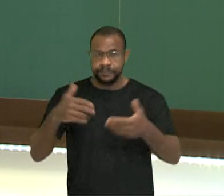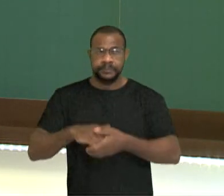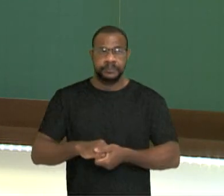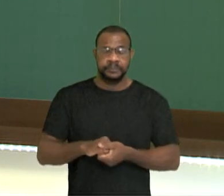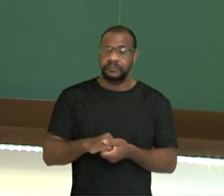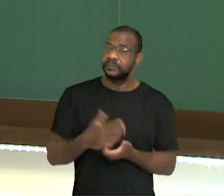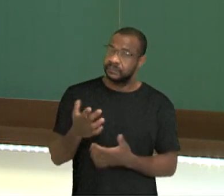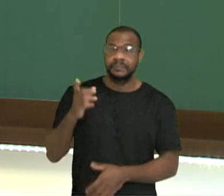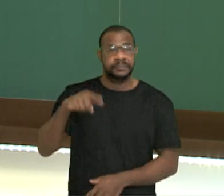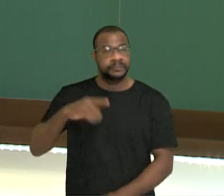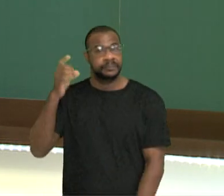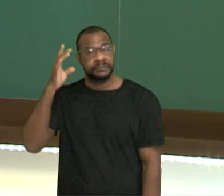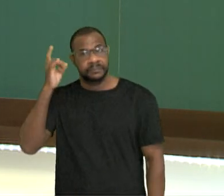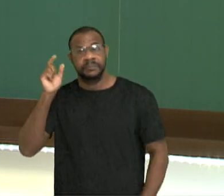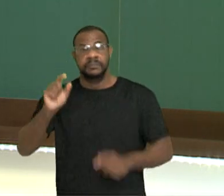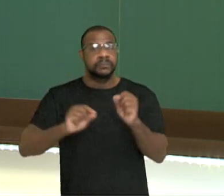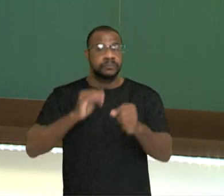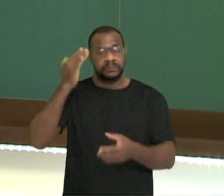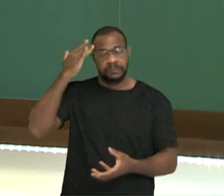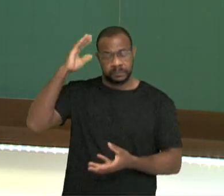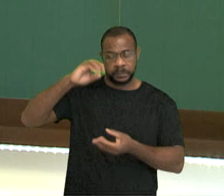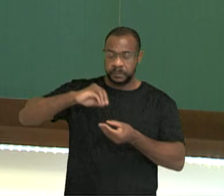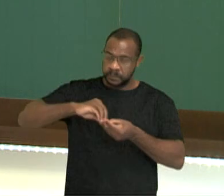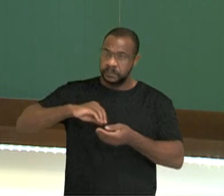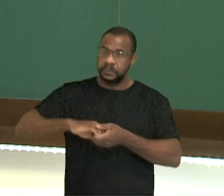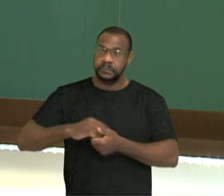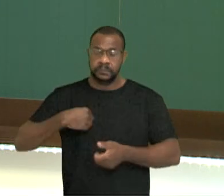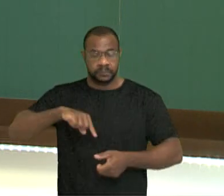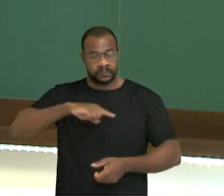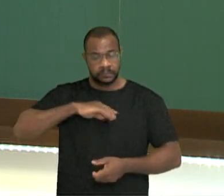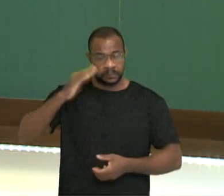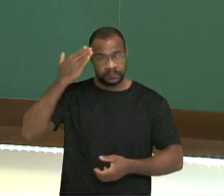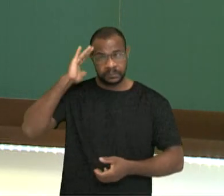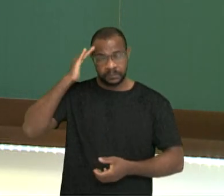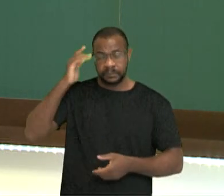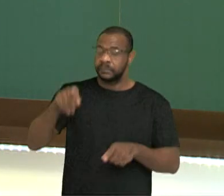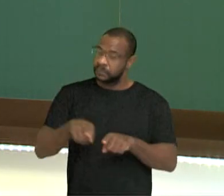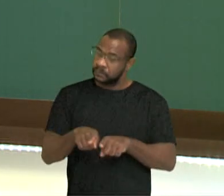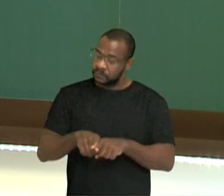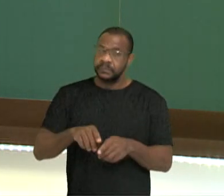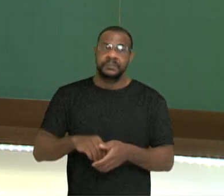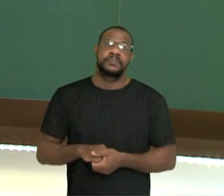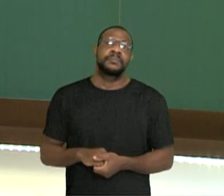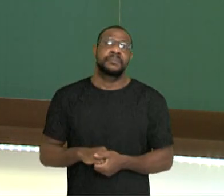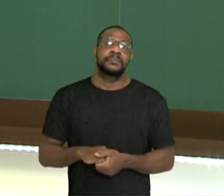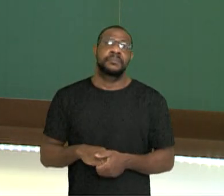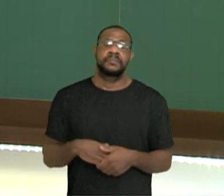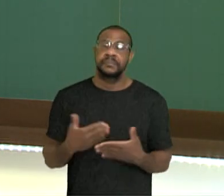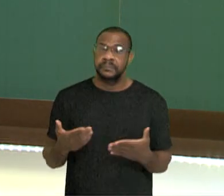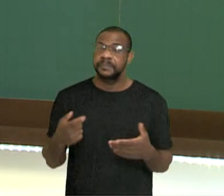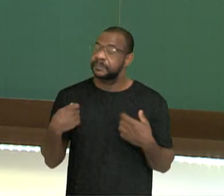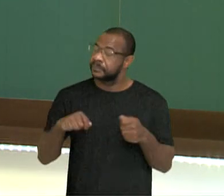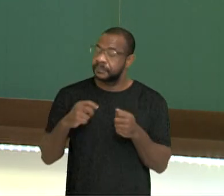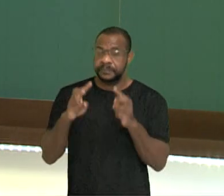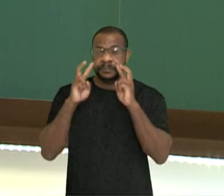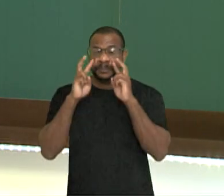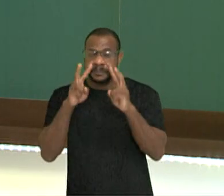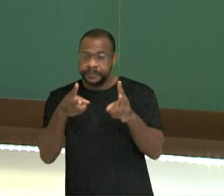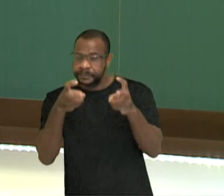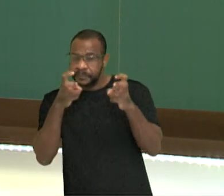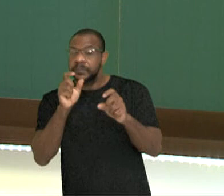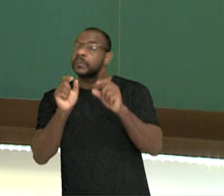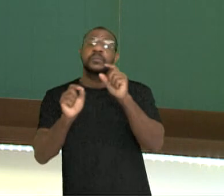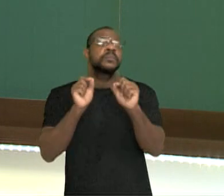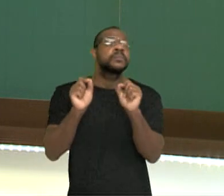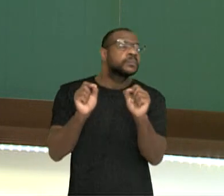acaba facilitando o nosso entendimento, a nossa compreensão, na maioria das vezes, né? Mas eu tenho que prestar atenção o que é que está